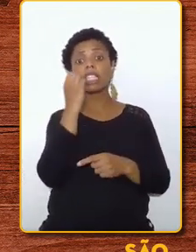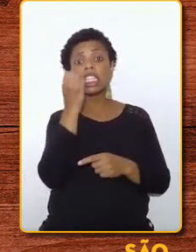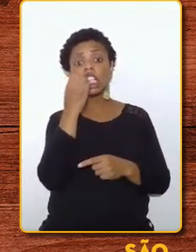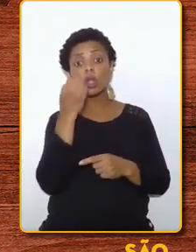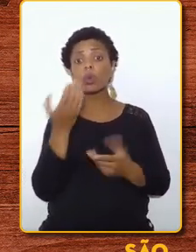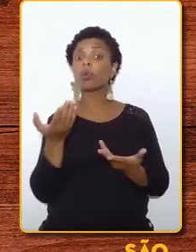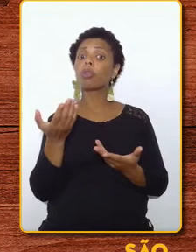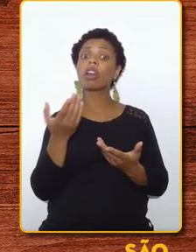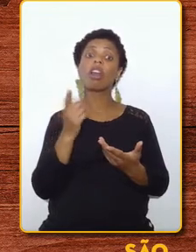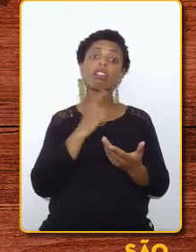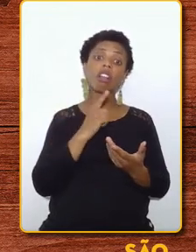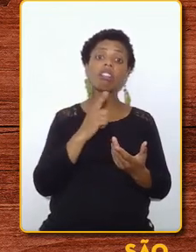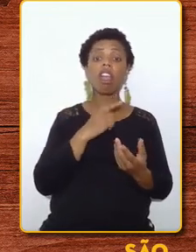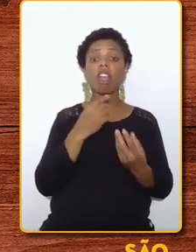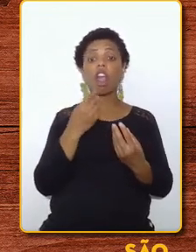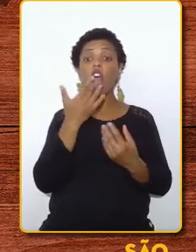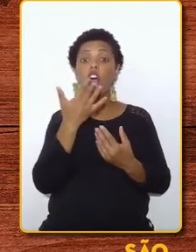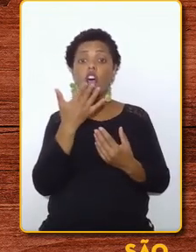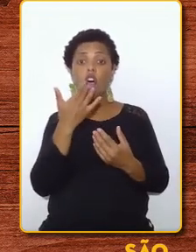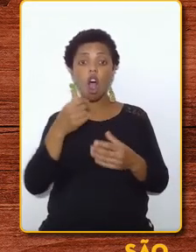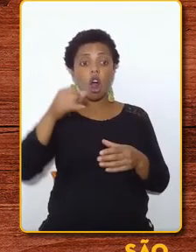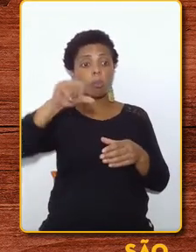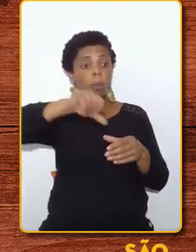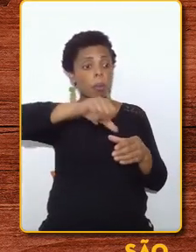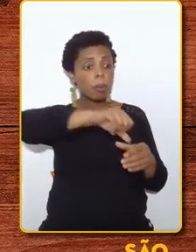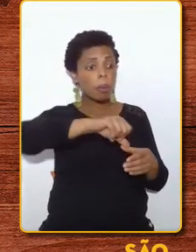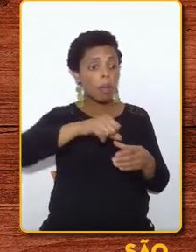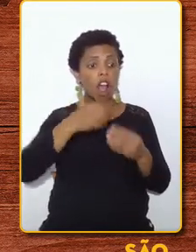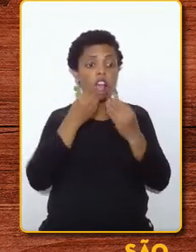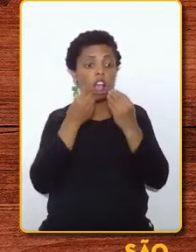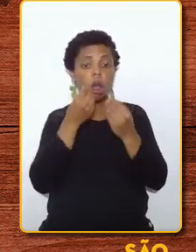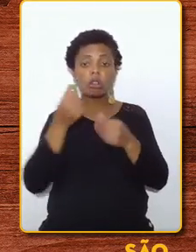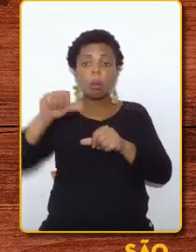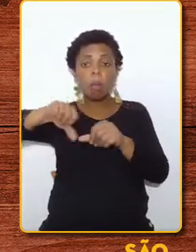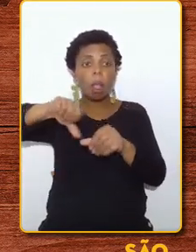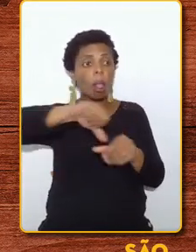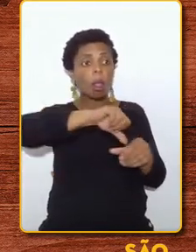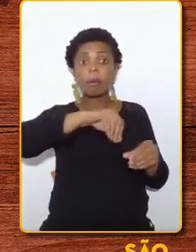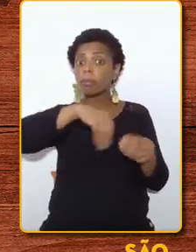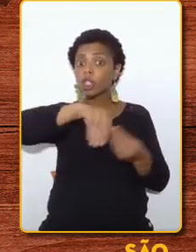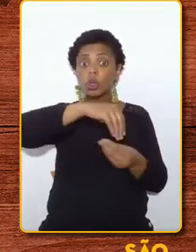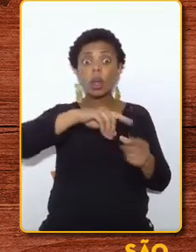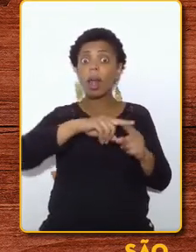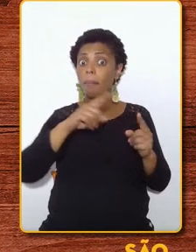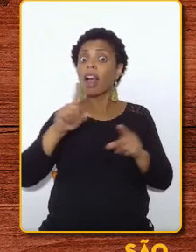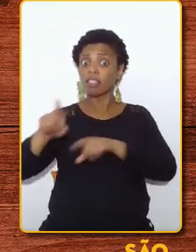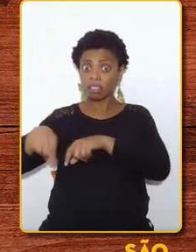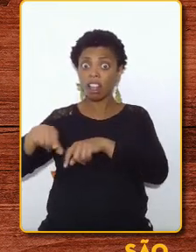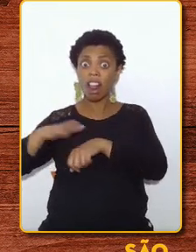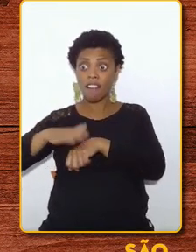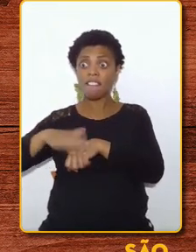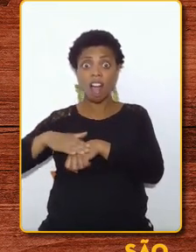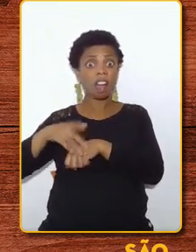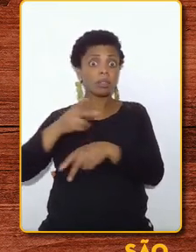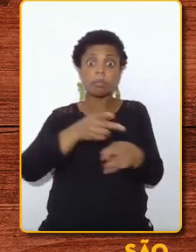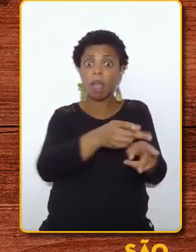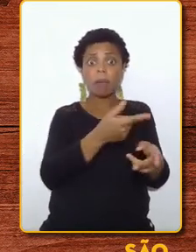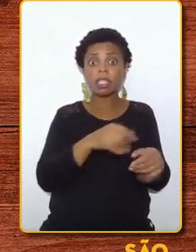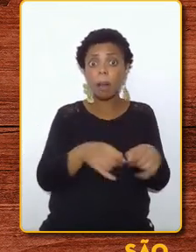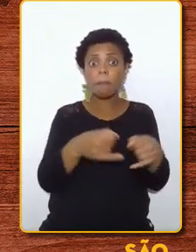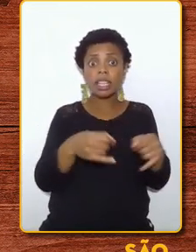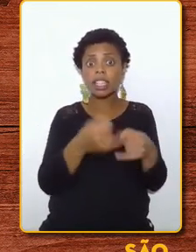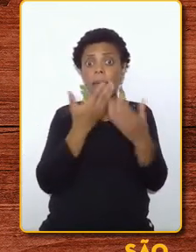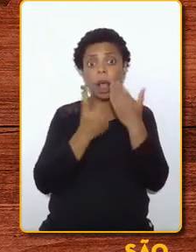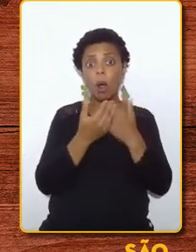C, né? E cor A, B, C. Então, não dá para a gente também dissociar tudo. Isso não tem a ver com a discussão do